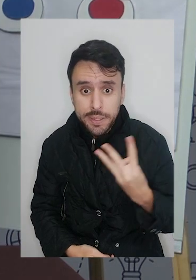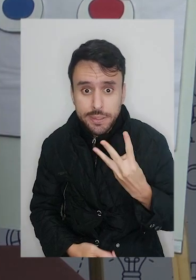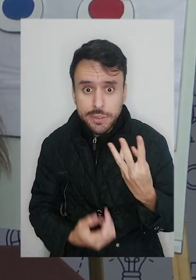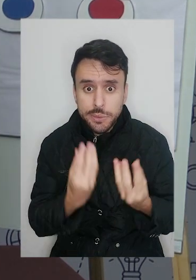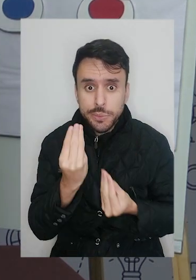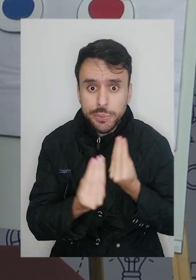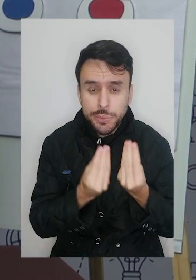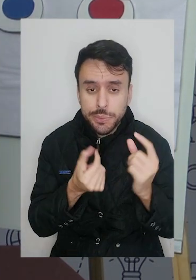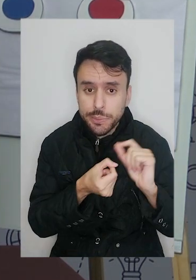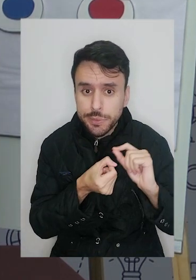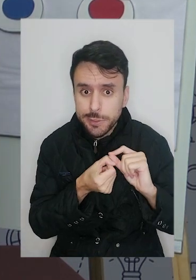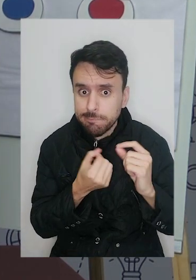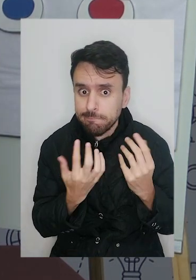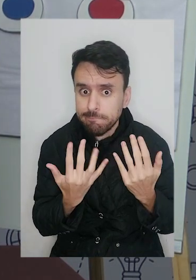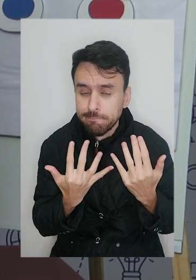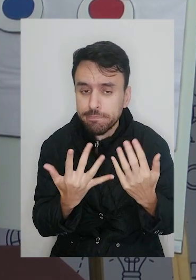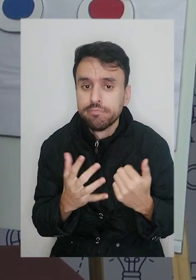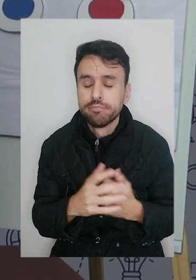outro termômetro?